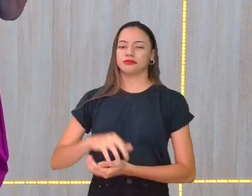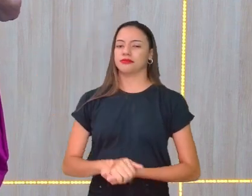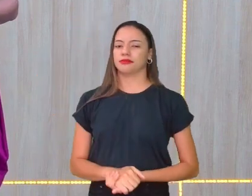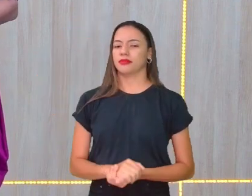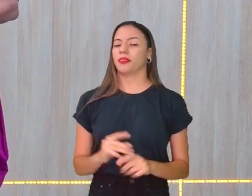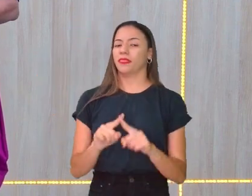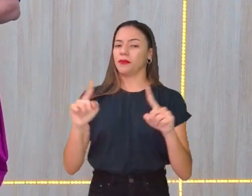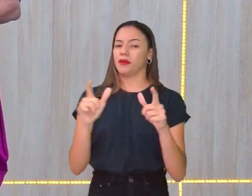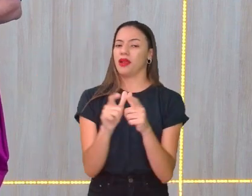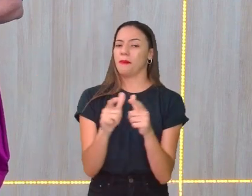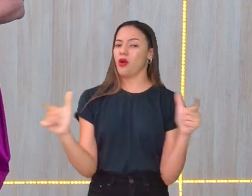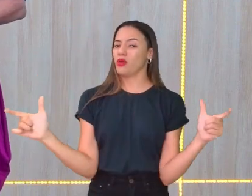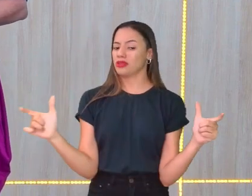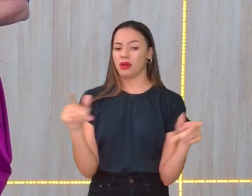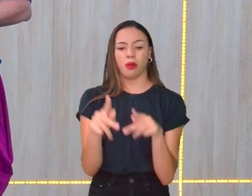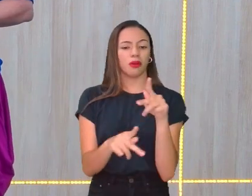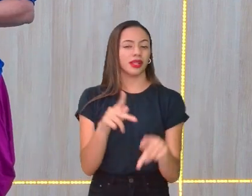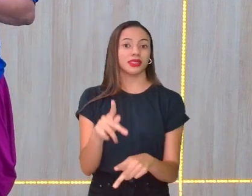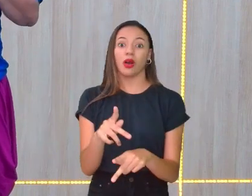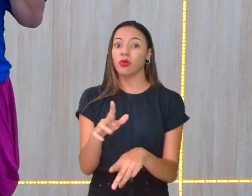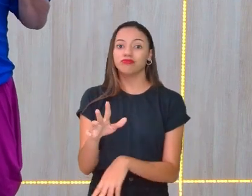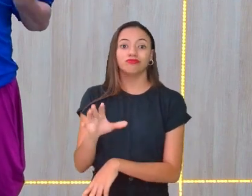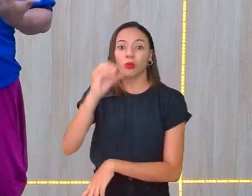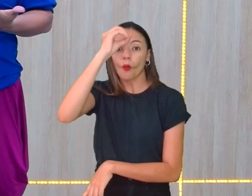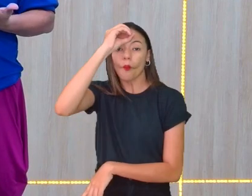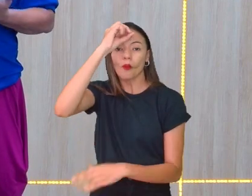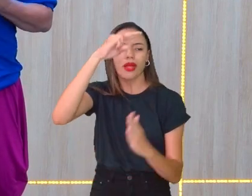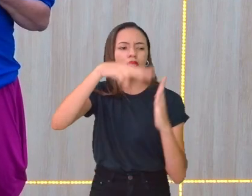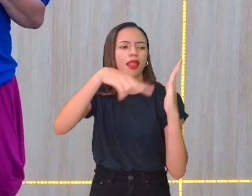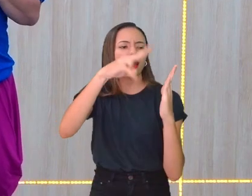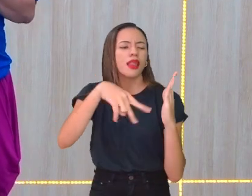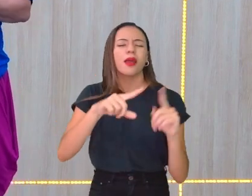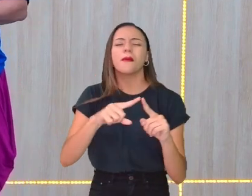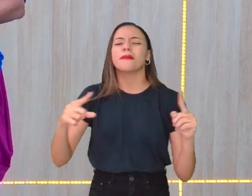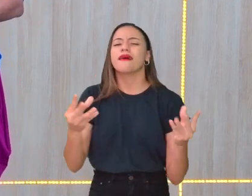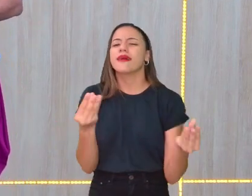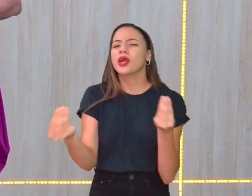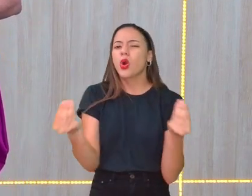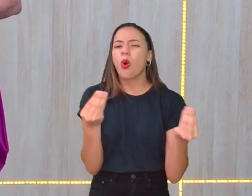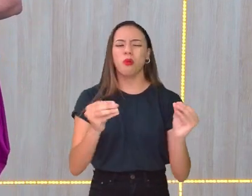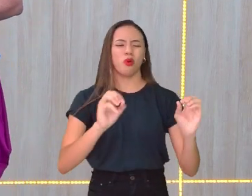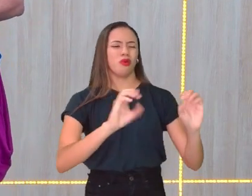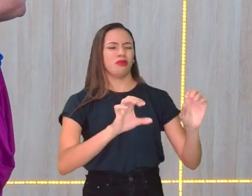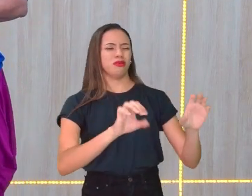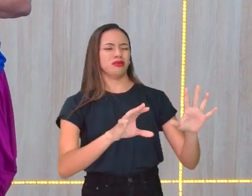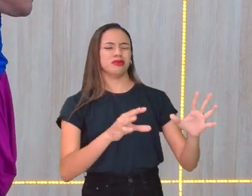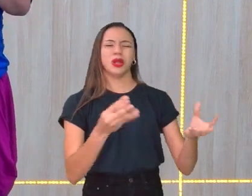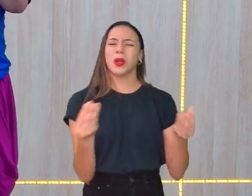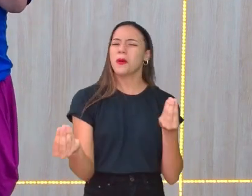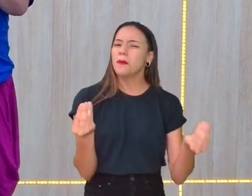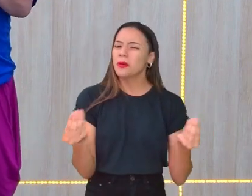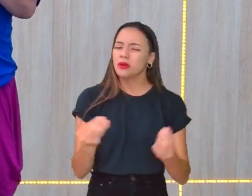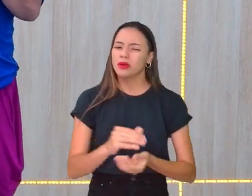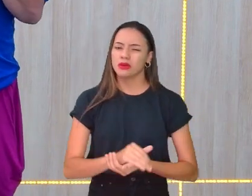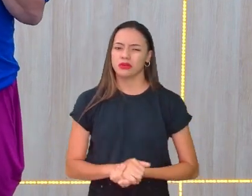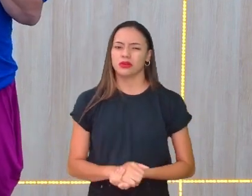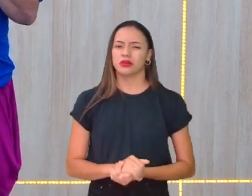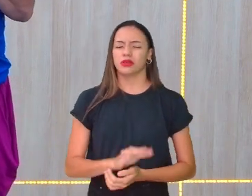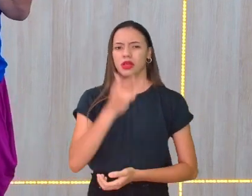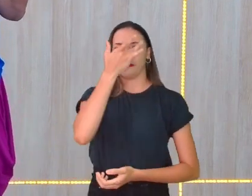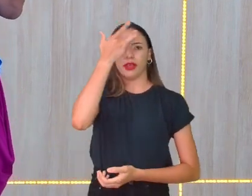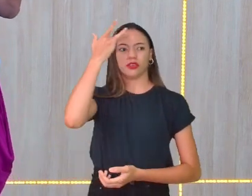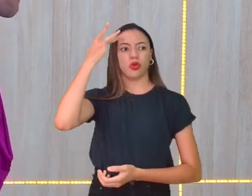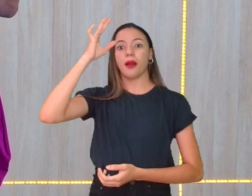da população não sabia ler. E como é que ela era instruída? Como é que era feita essa educação? Como é que as pessoas